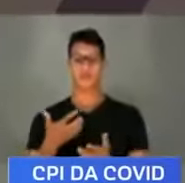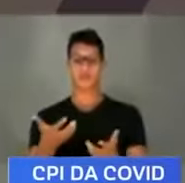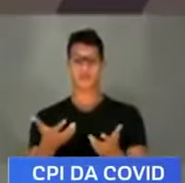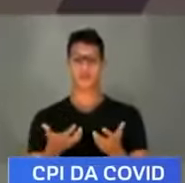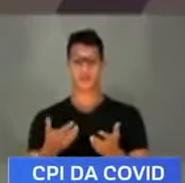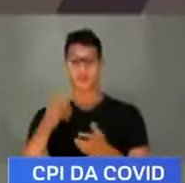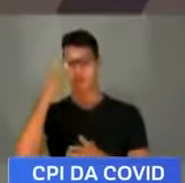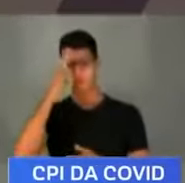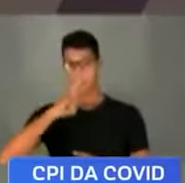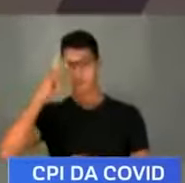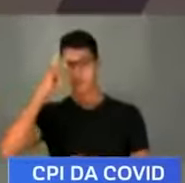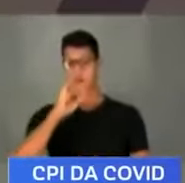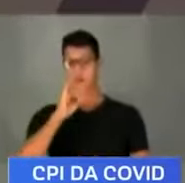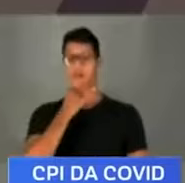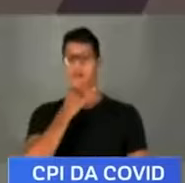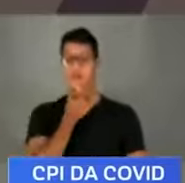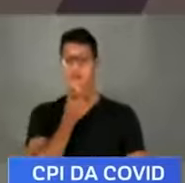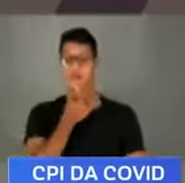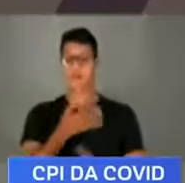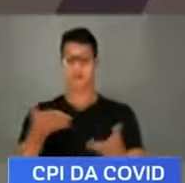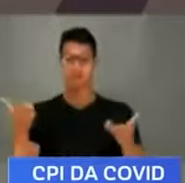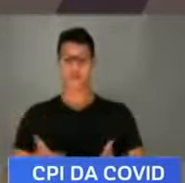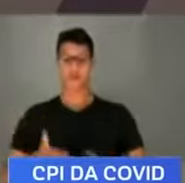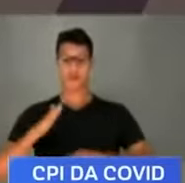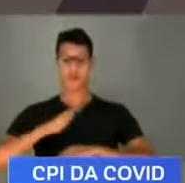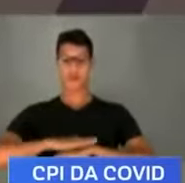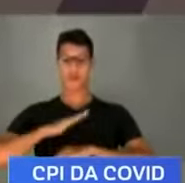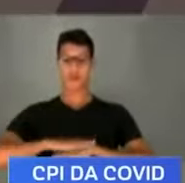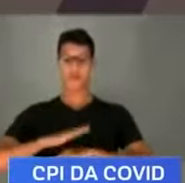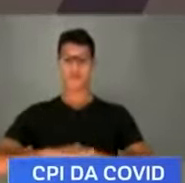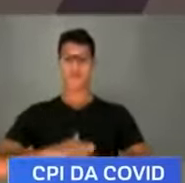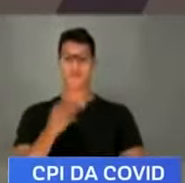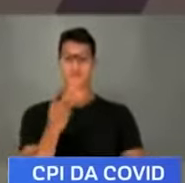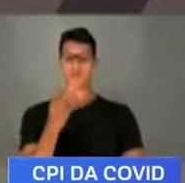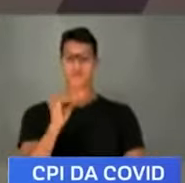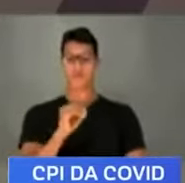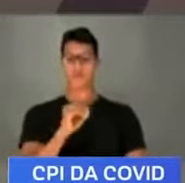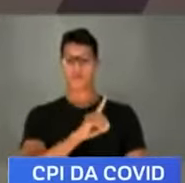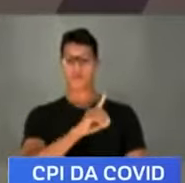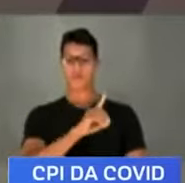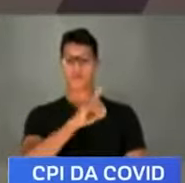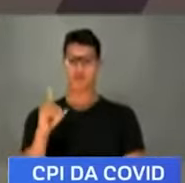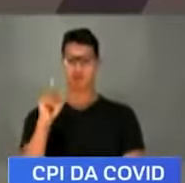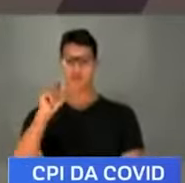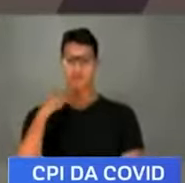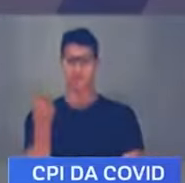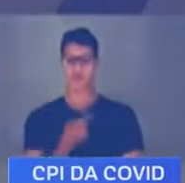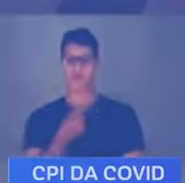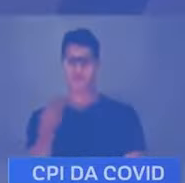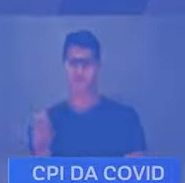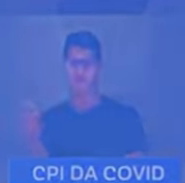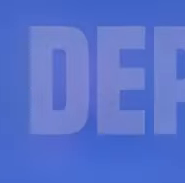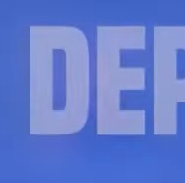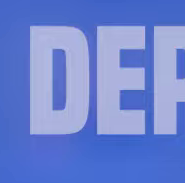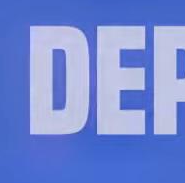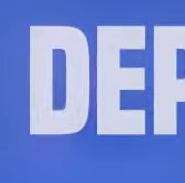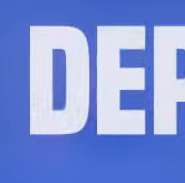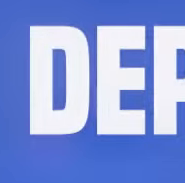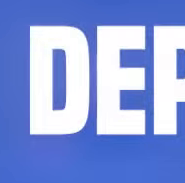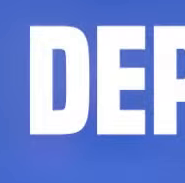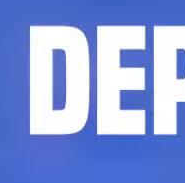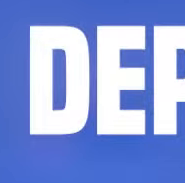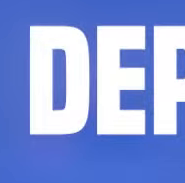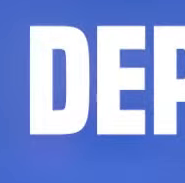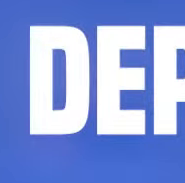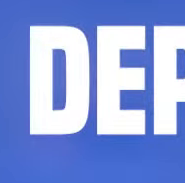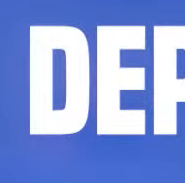deve apresentar o relatório final até terça-feira, dia 19, e o documento deve ser votado pelos membros da comissão na quarta. Mas e aí? O